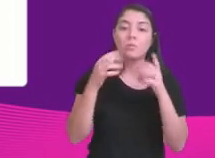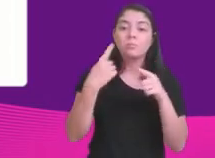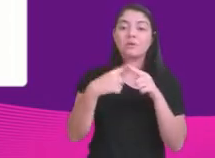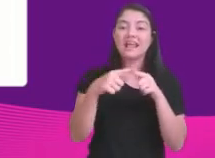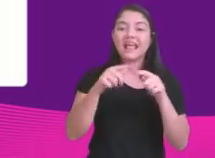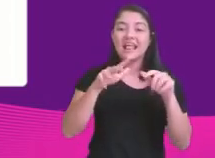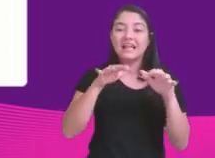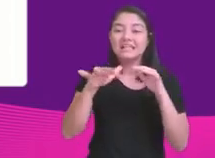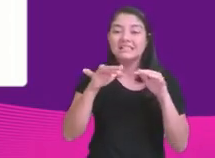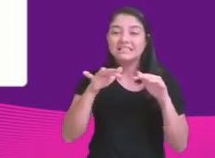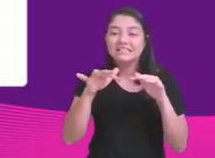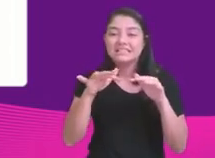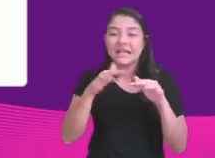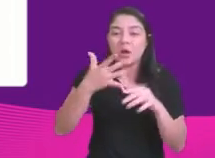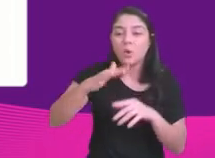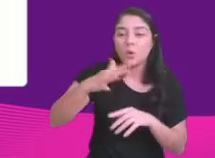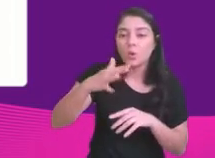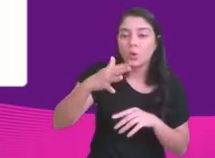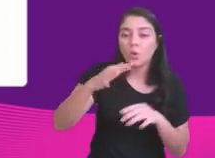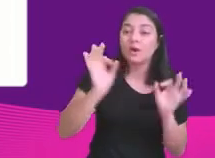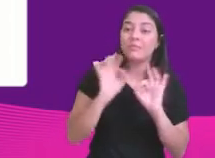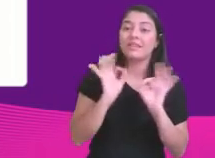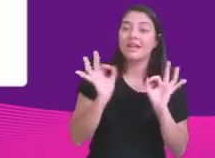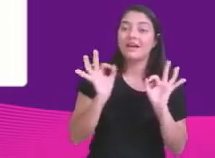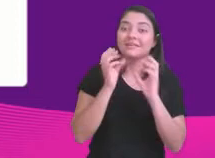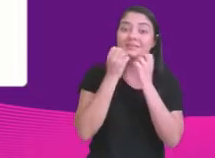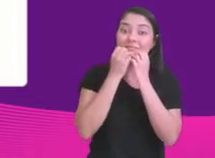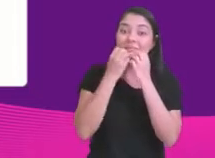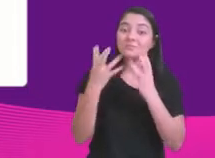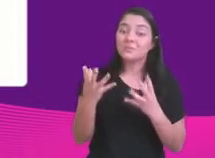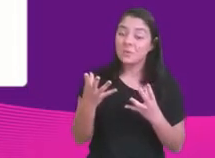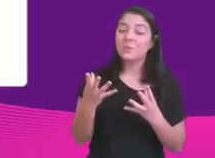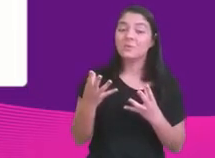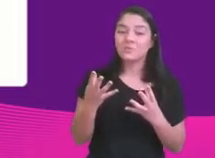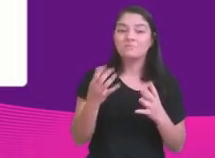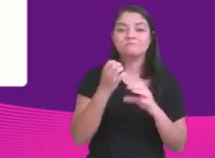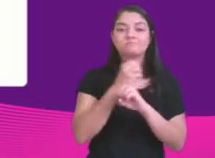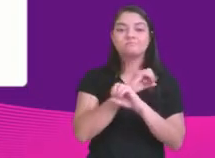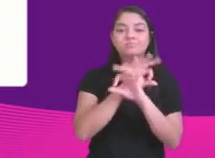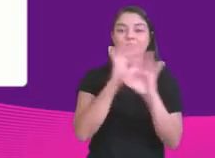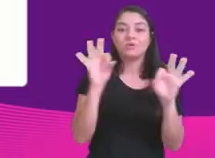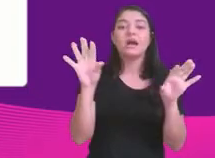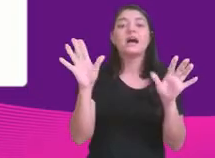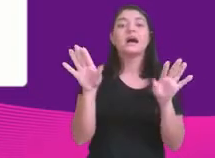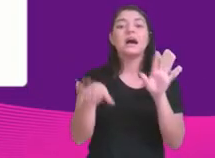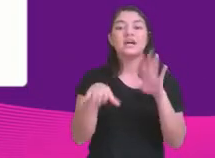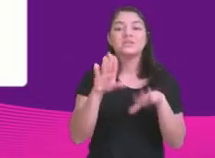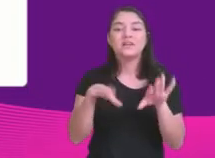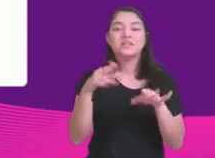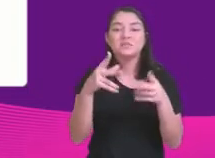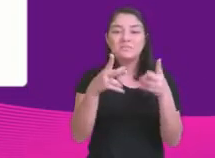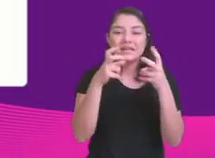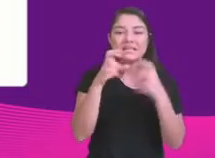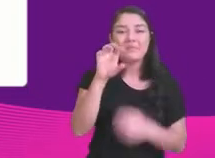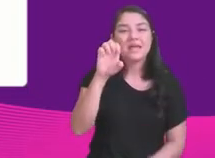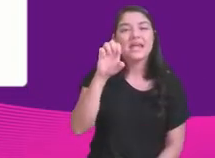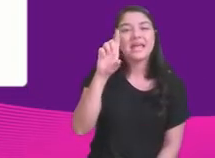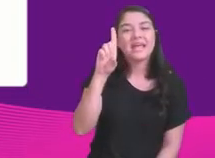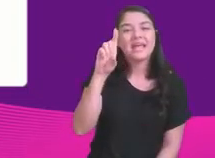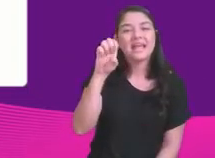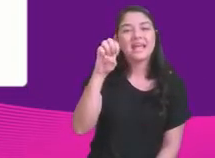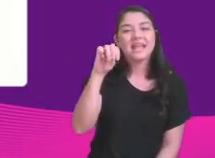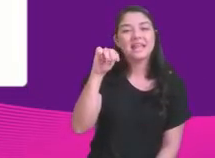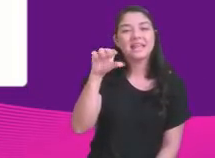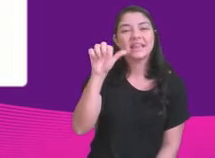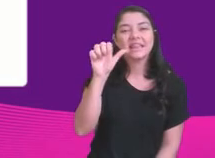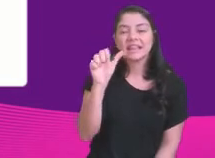executar a nossa técnica, mesmo num paciente irradiado como esse, onde a gente encontra um pouco mais de edema, e principalmente agora que